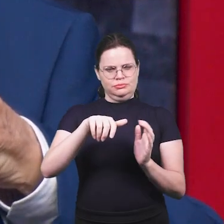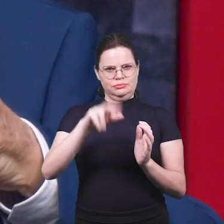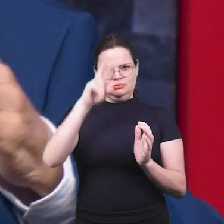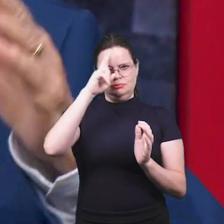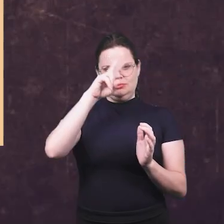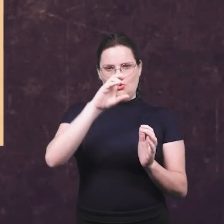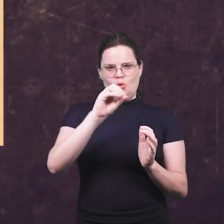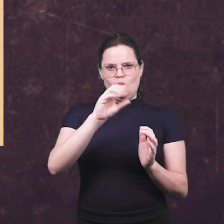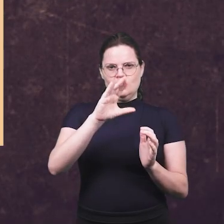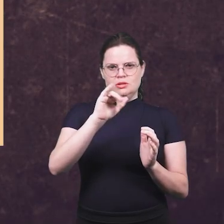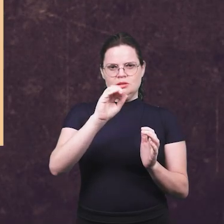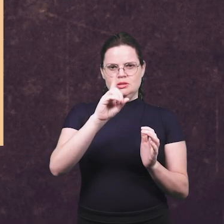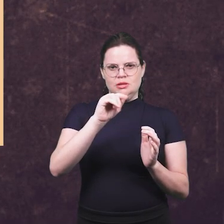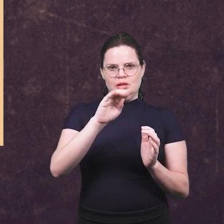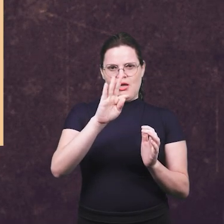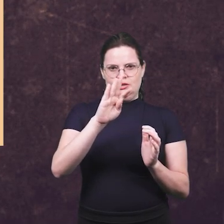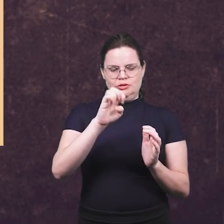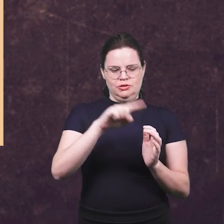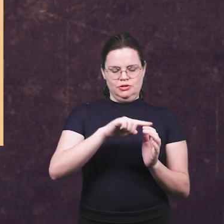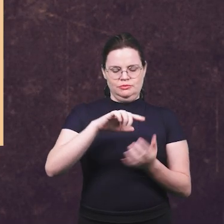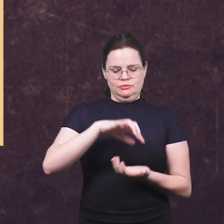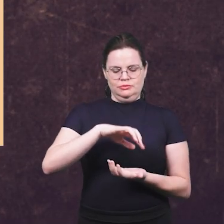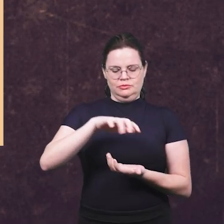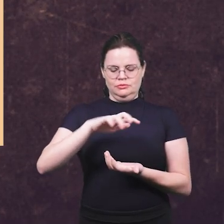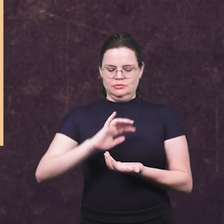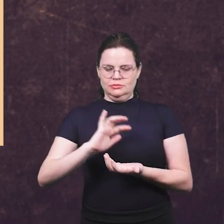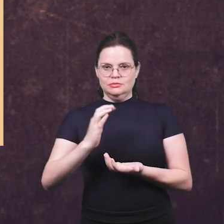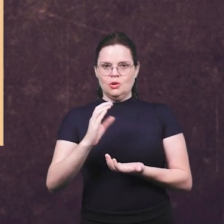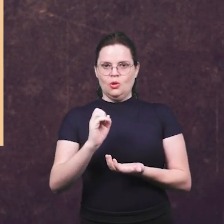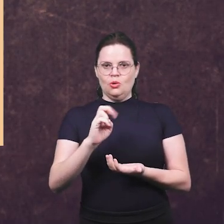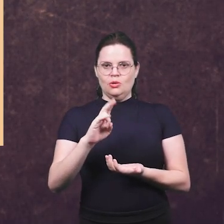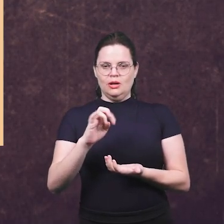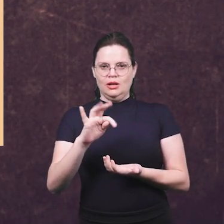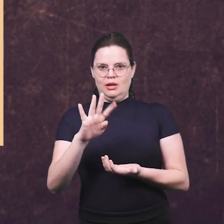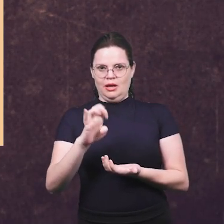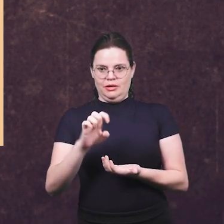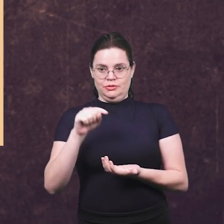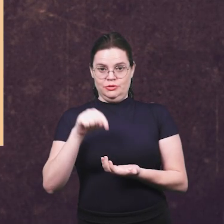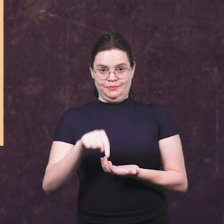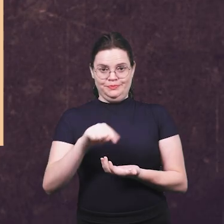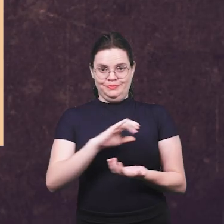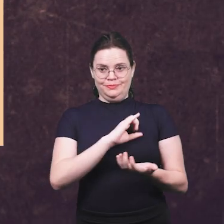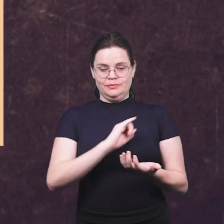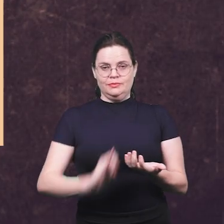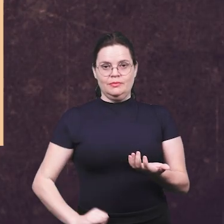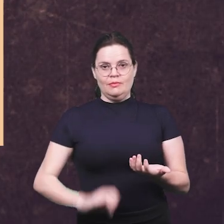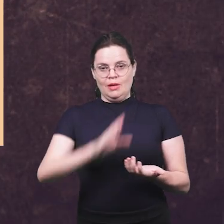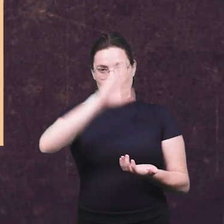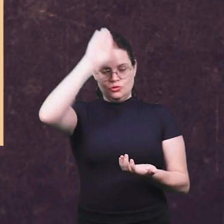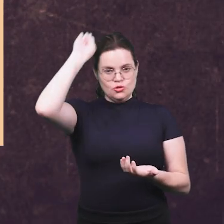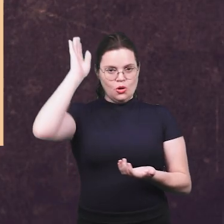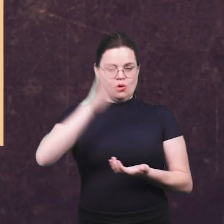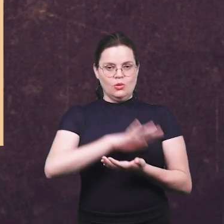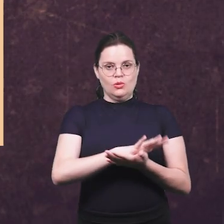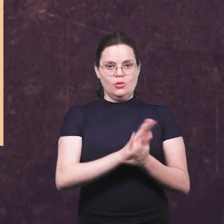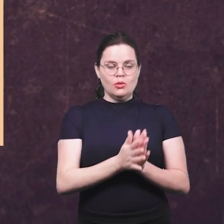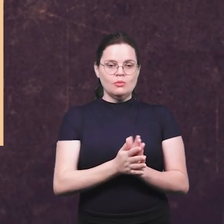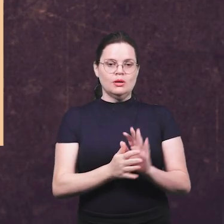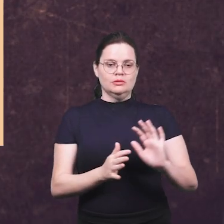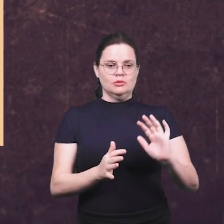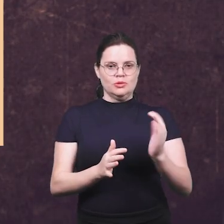Império Romano, duas partes, ocidental e oriental, a queda do Império Romano foi na parte ocidental. A parte